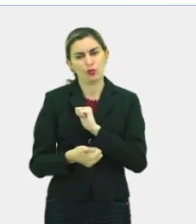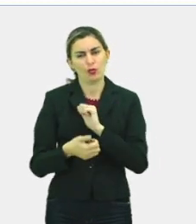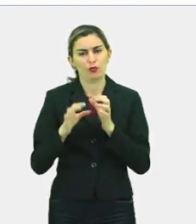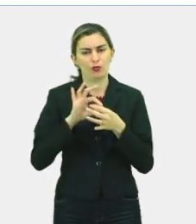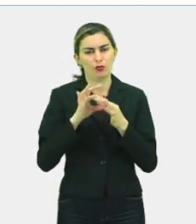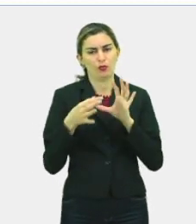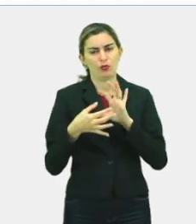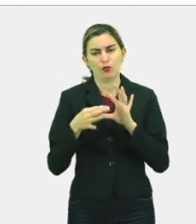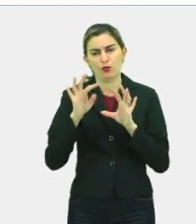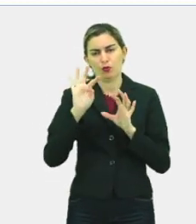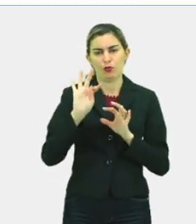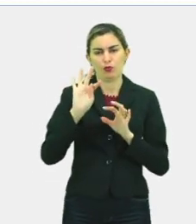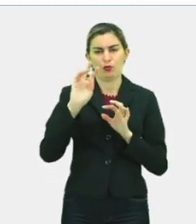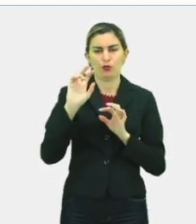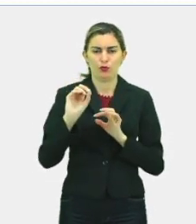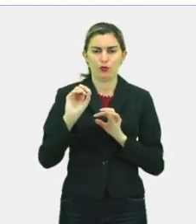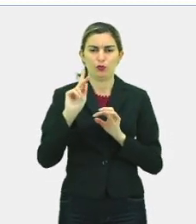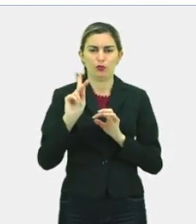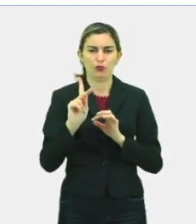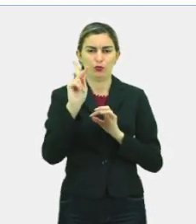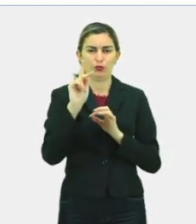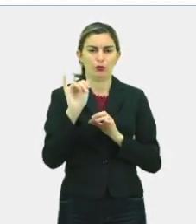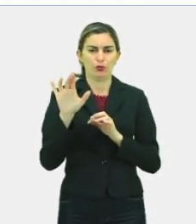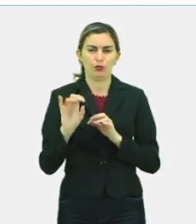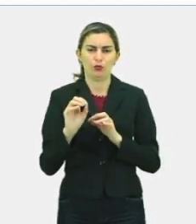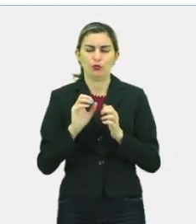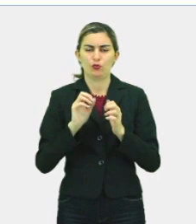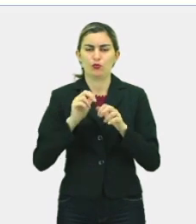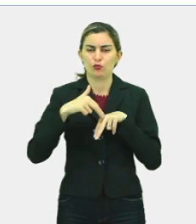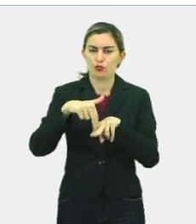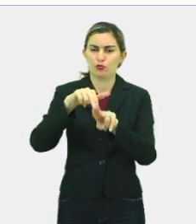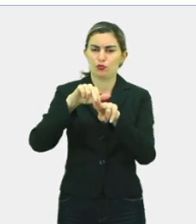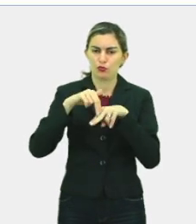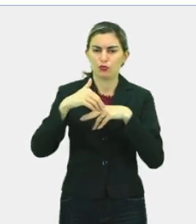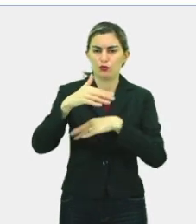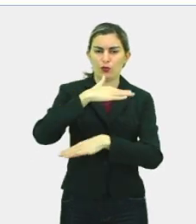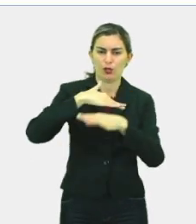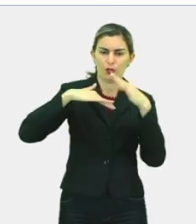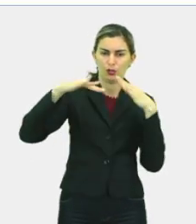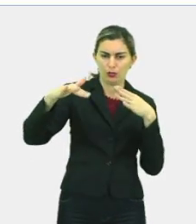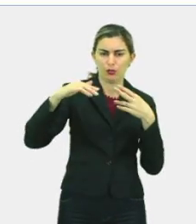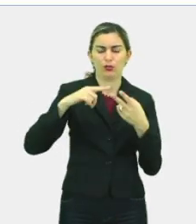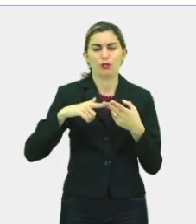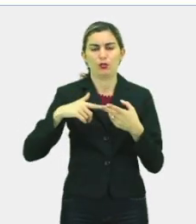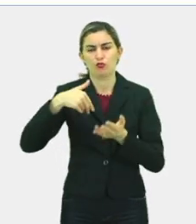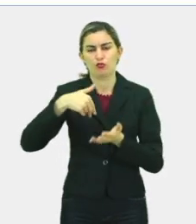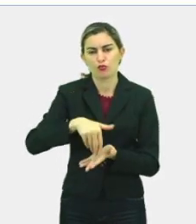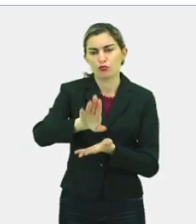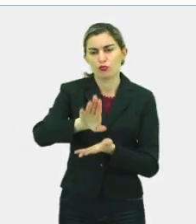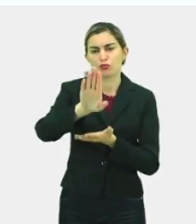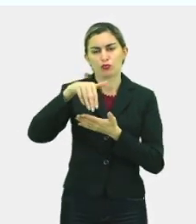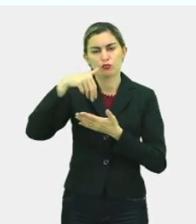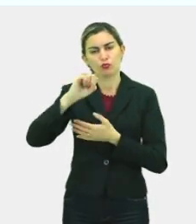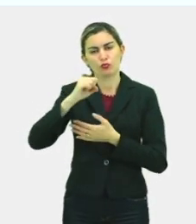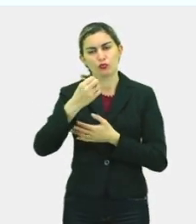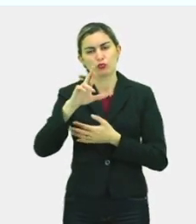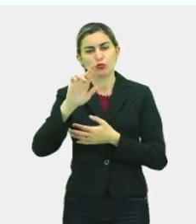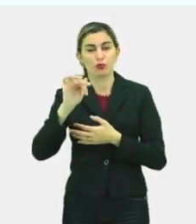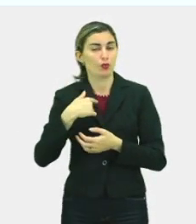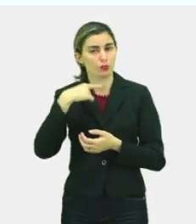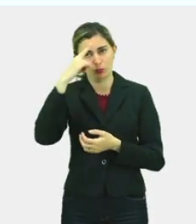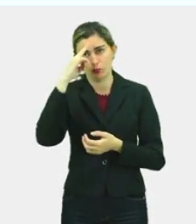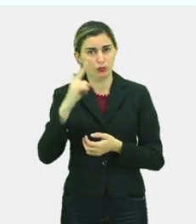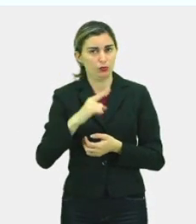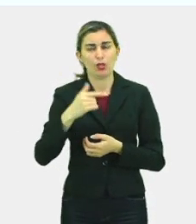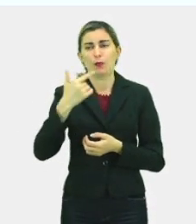Jogos Olímpicos de Tóquio, nós vamos ter o surf, o skate, o karatê, entre outros, que a gente não sabe se vai estar